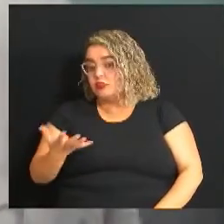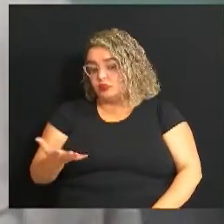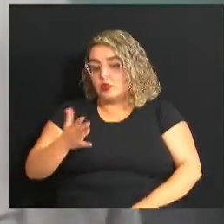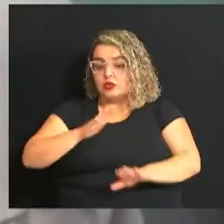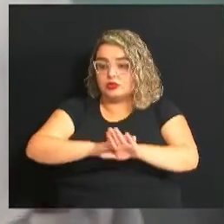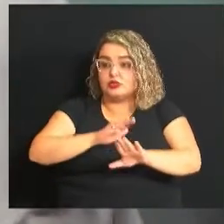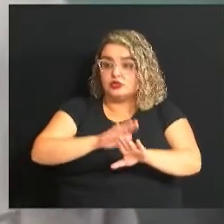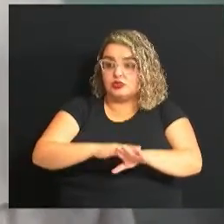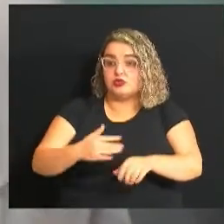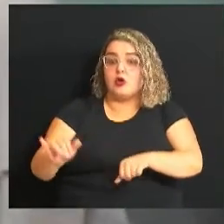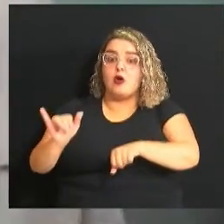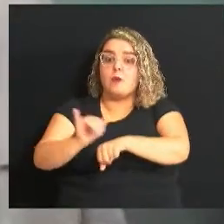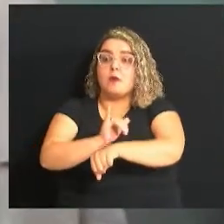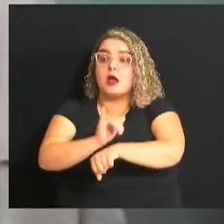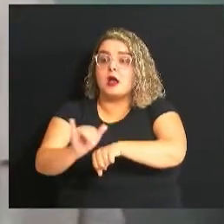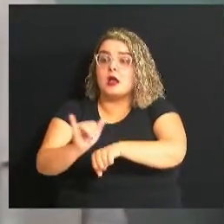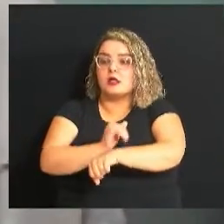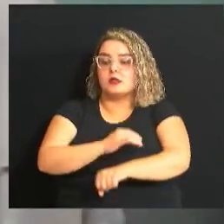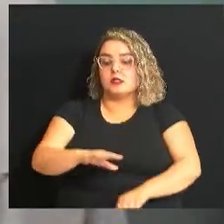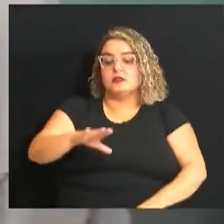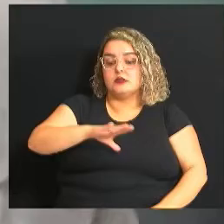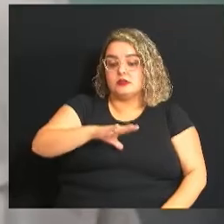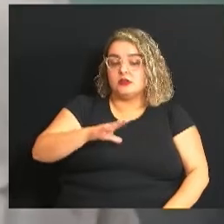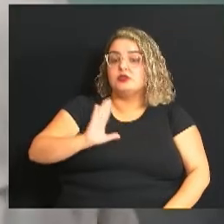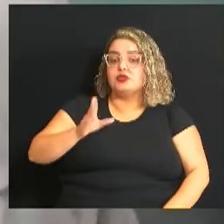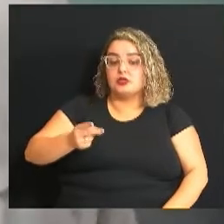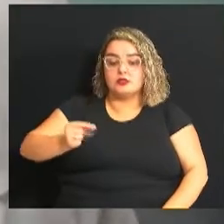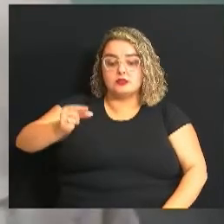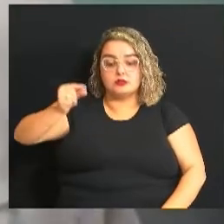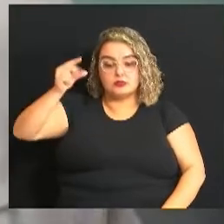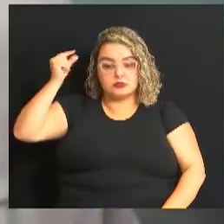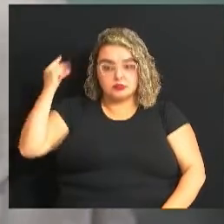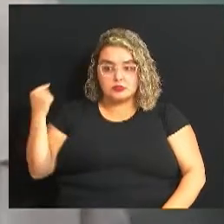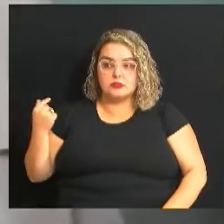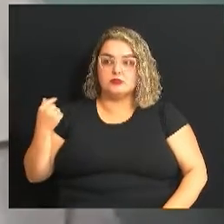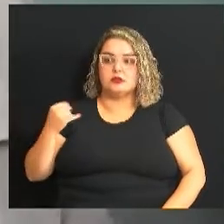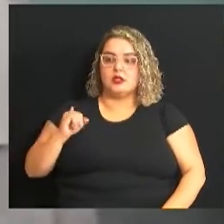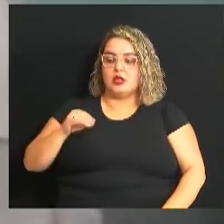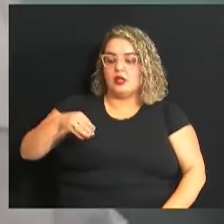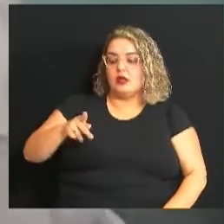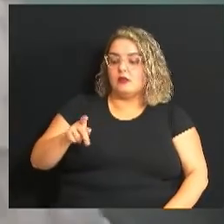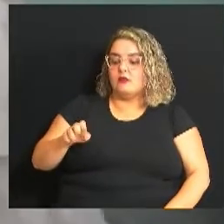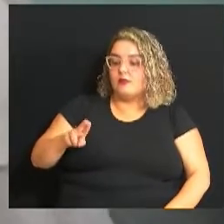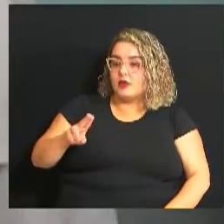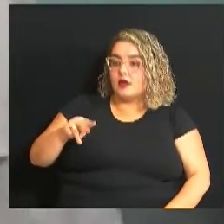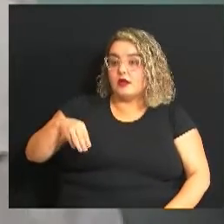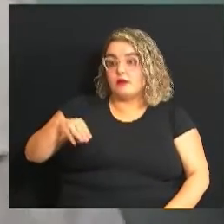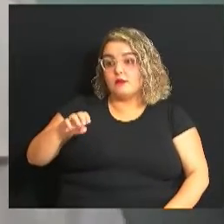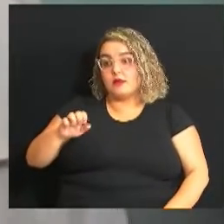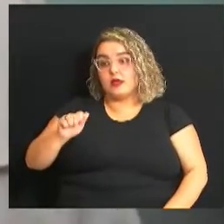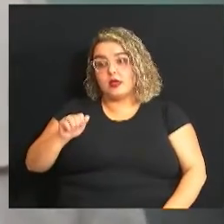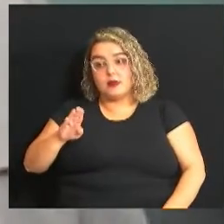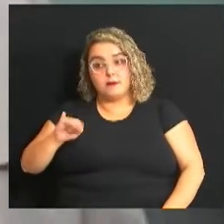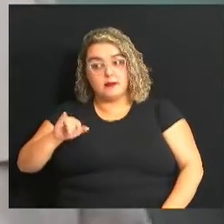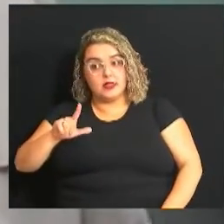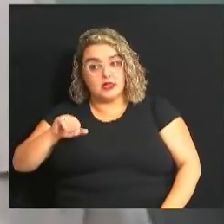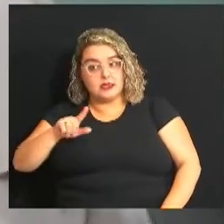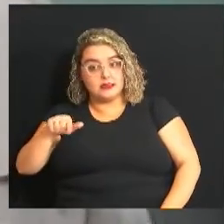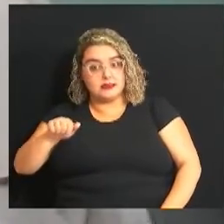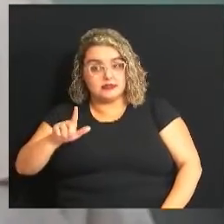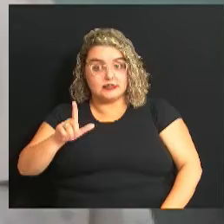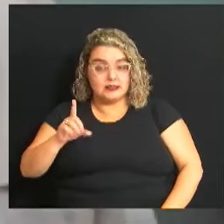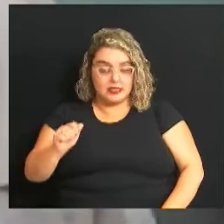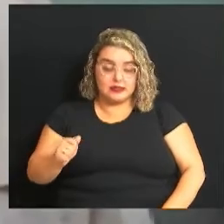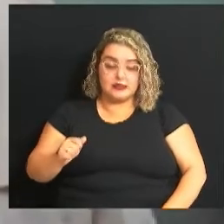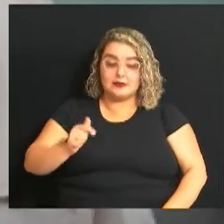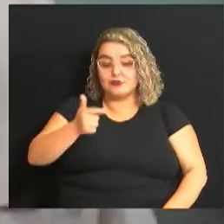uma estratégia em cidades que já estão bastante impermeabilizadas, que já não tem tantas reservas, e fazer um trabalho